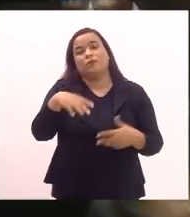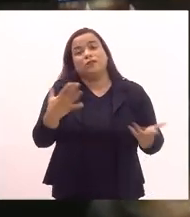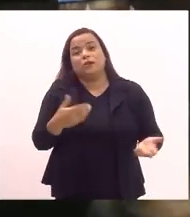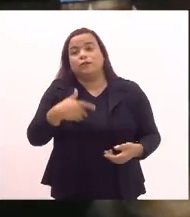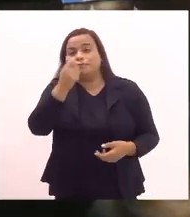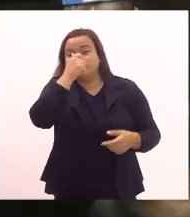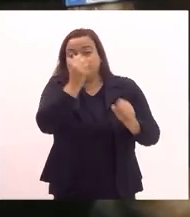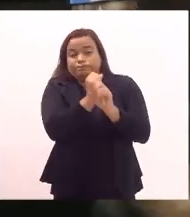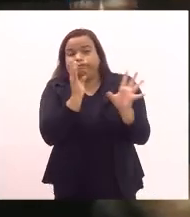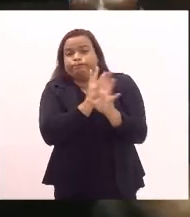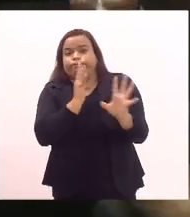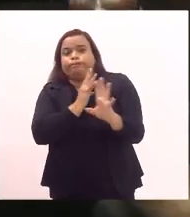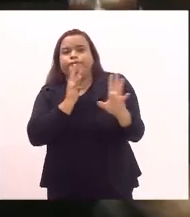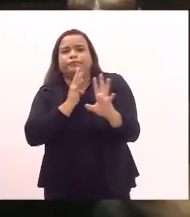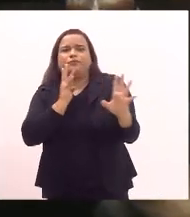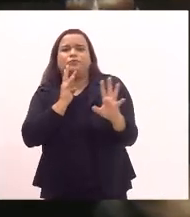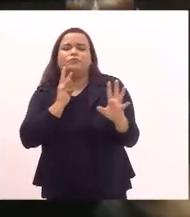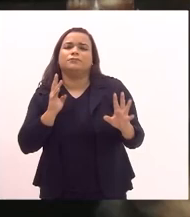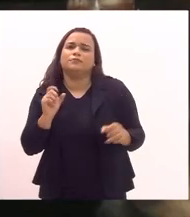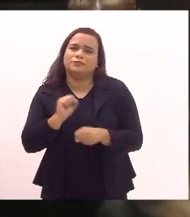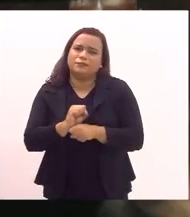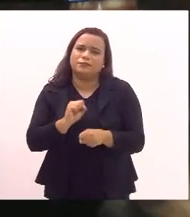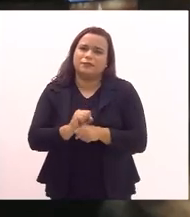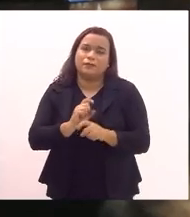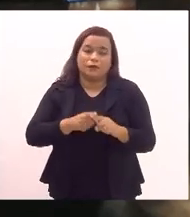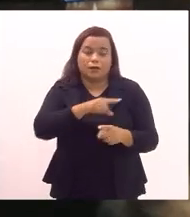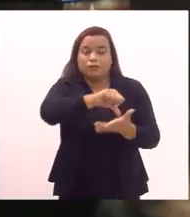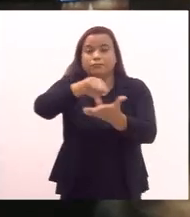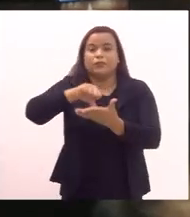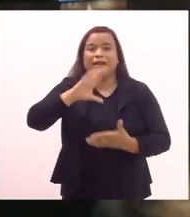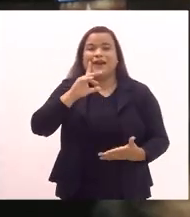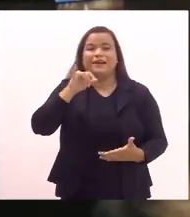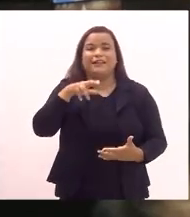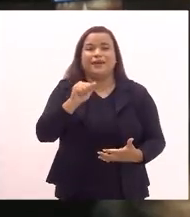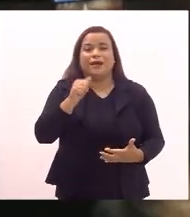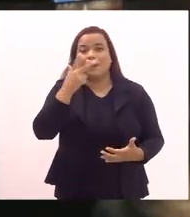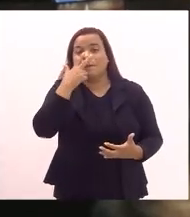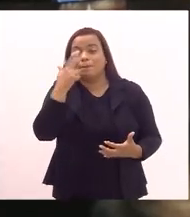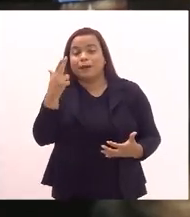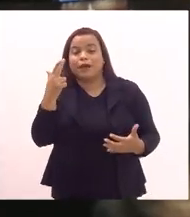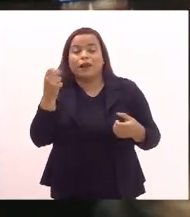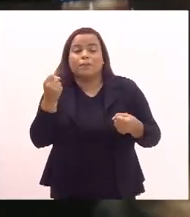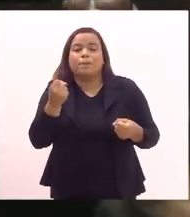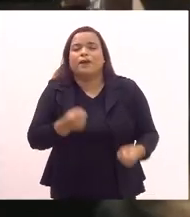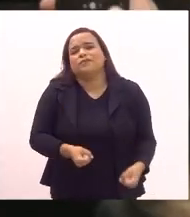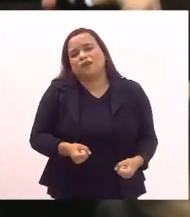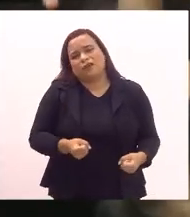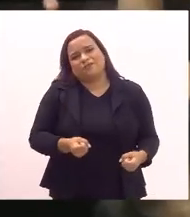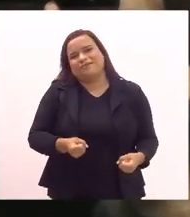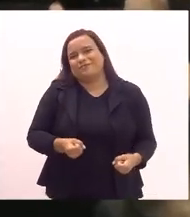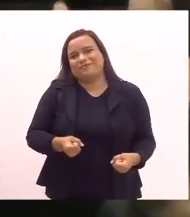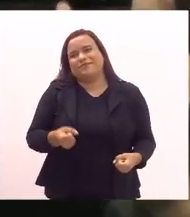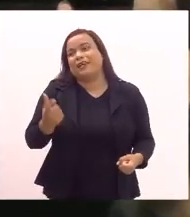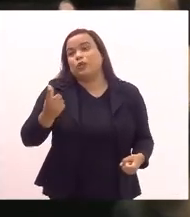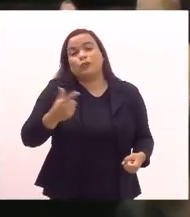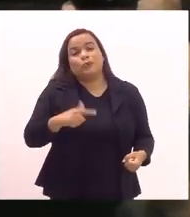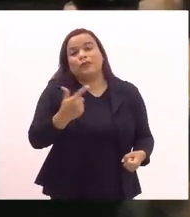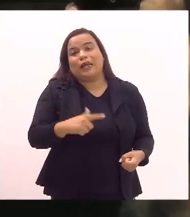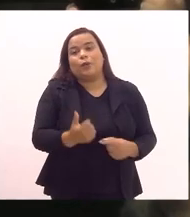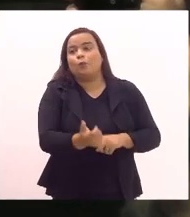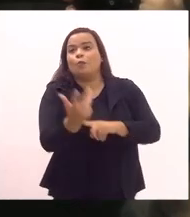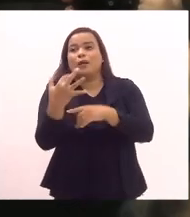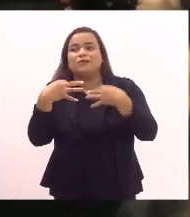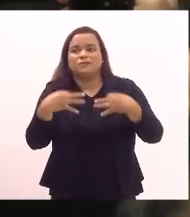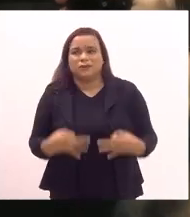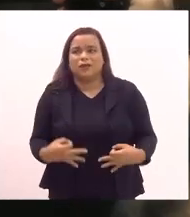nos hospitais porque as clínicas elas não tão não tão dando vazão isso é uma coisa